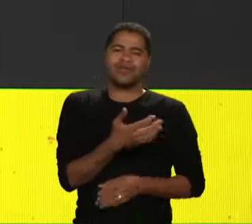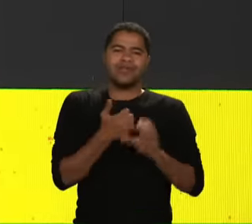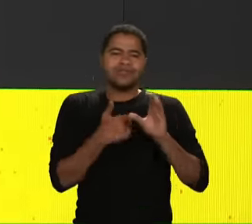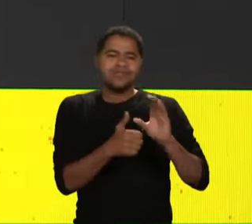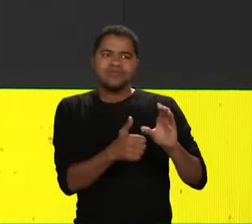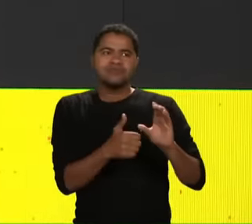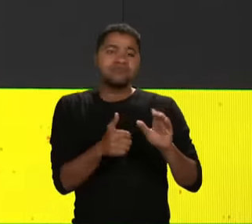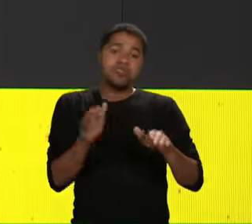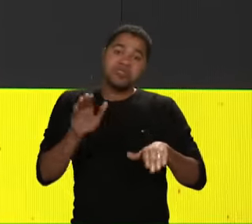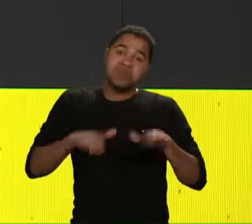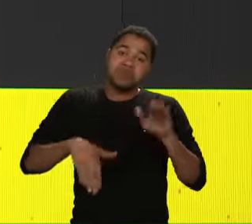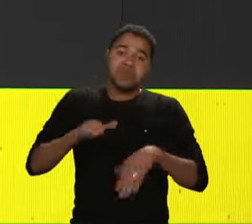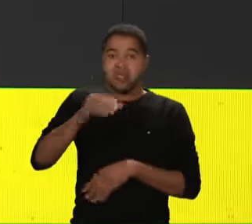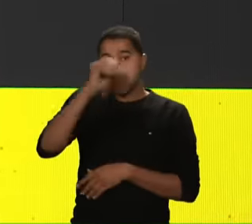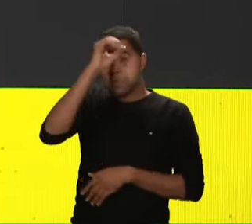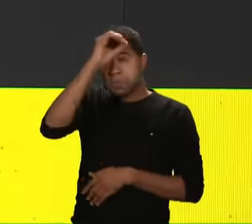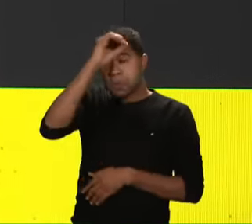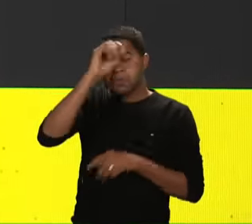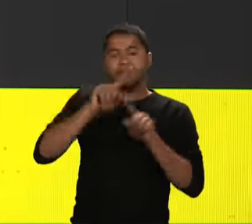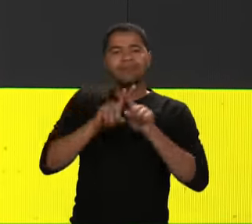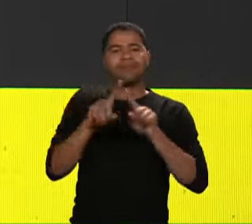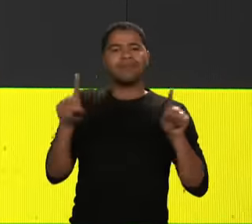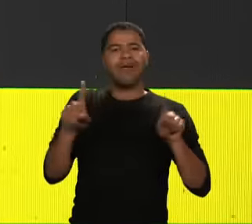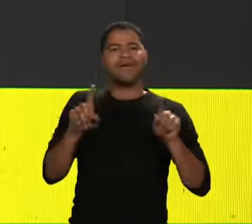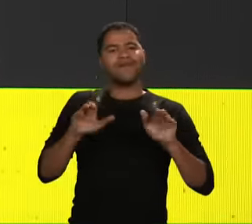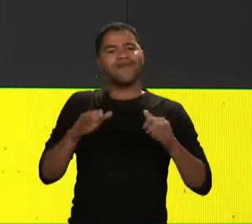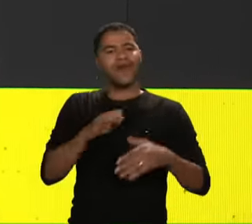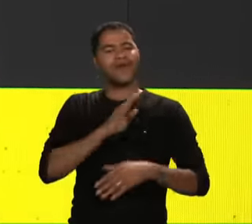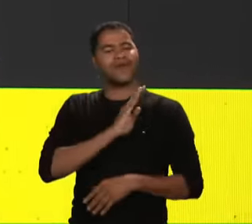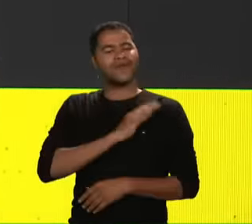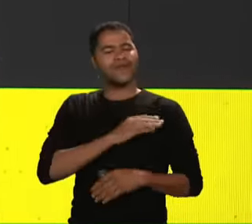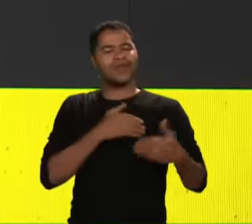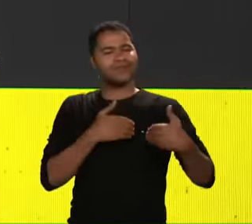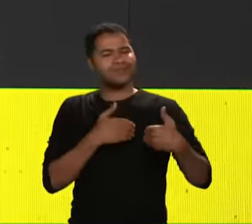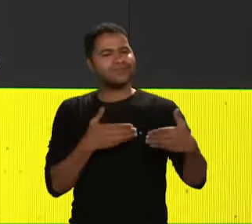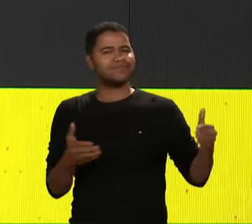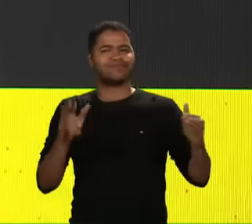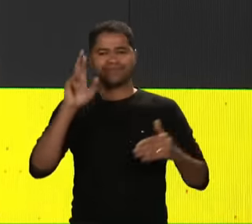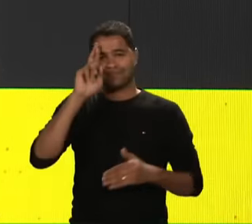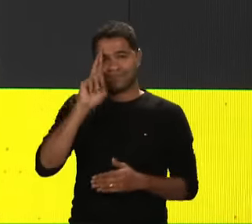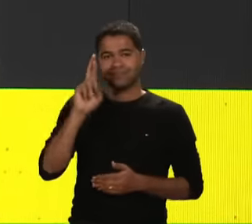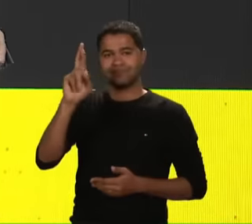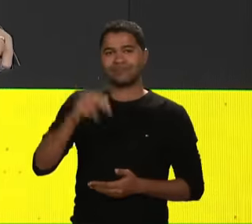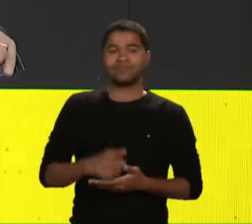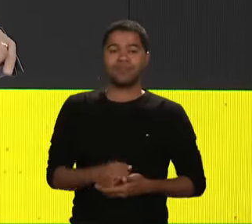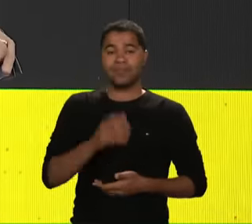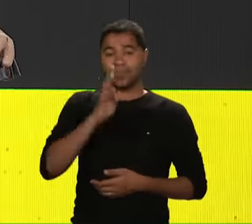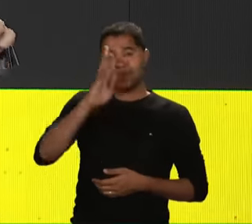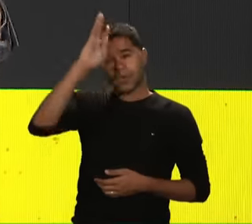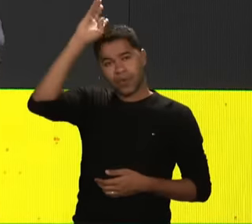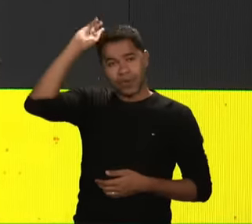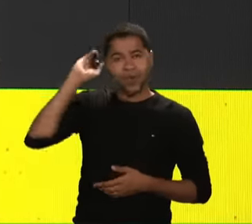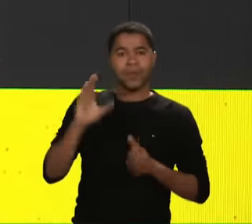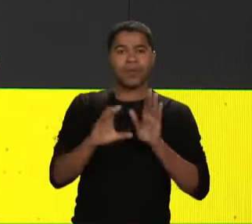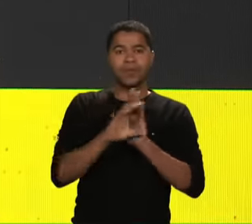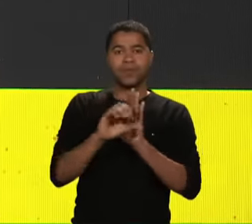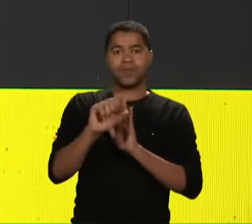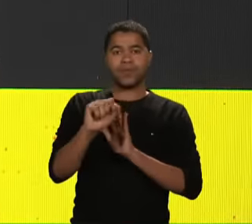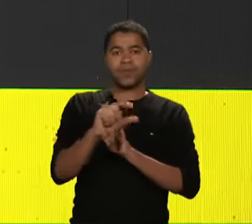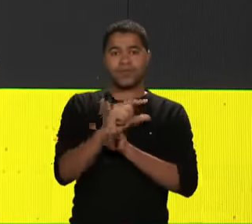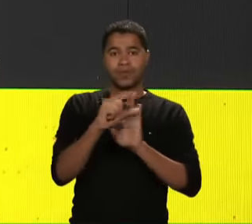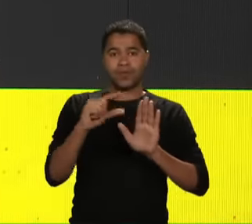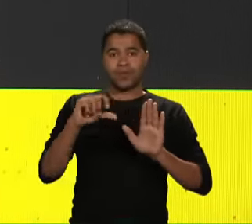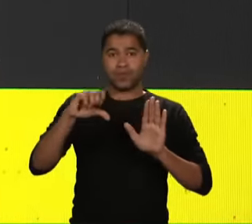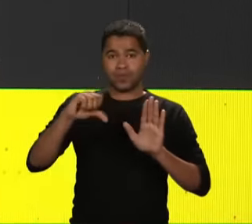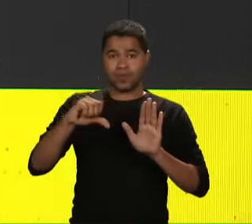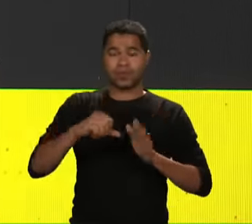sabe muitas coisas, mas ela tem aquele coração tão aberto para o Senhor. Em Romanos capítulo 8, o